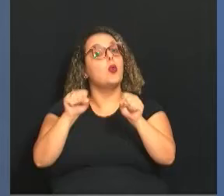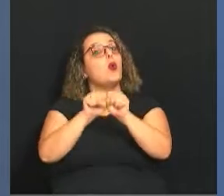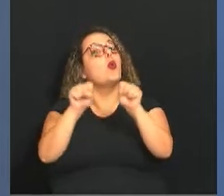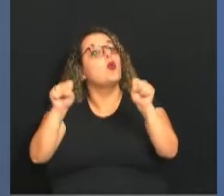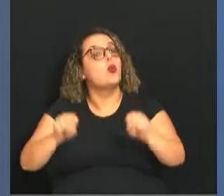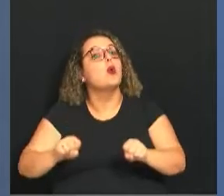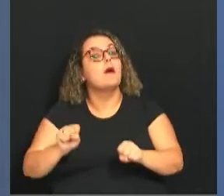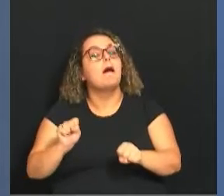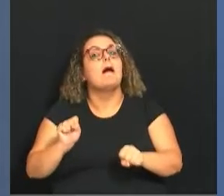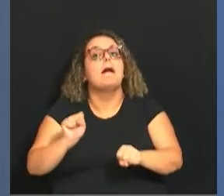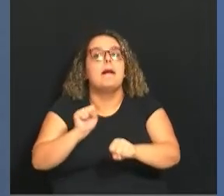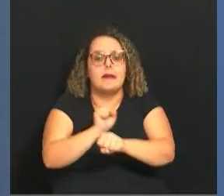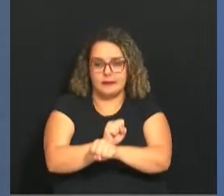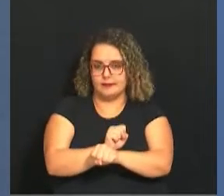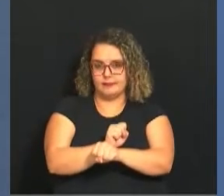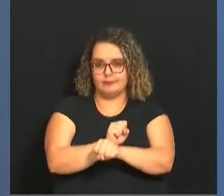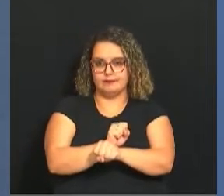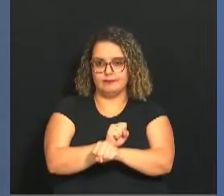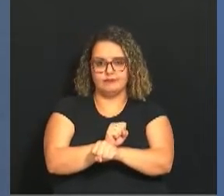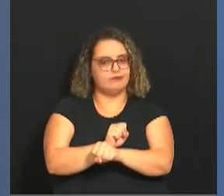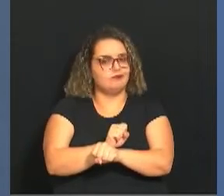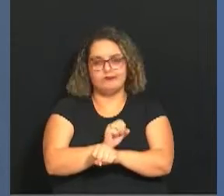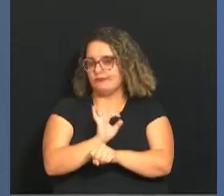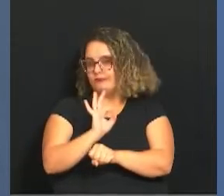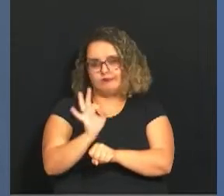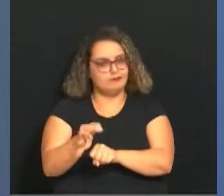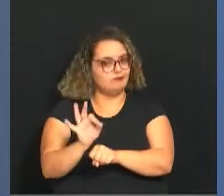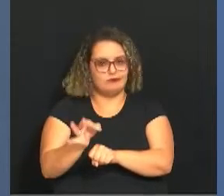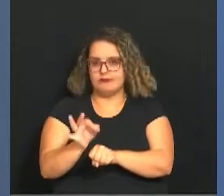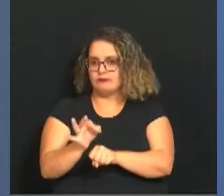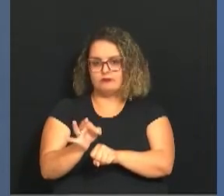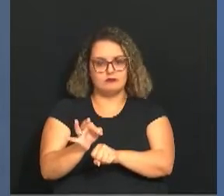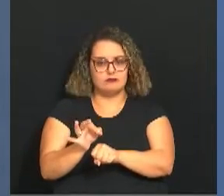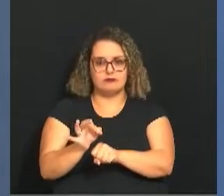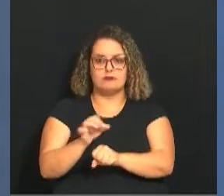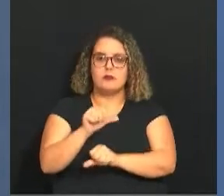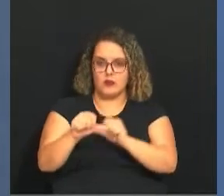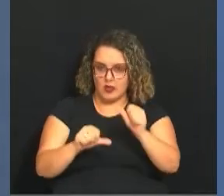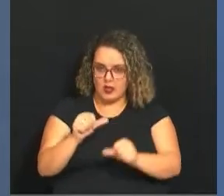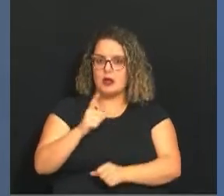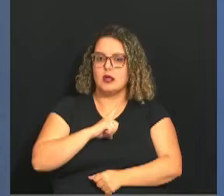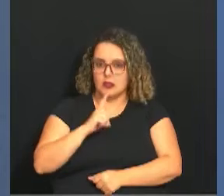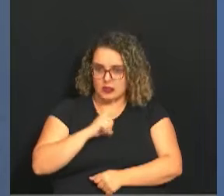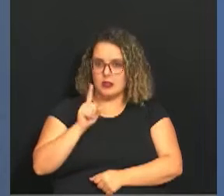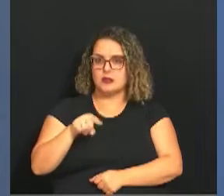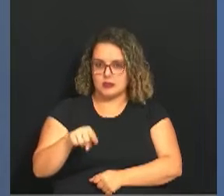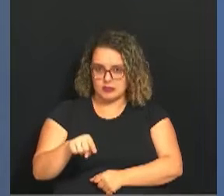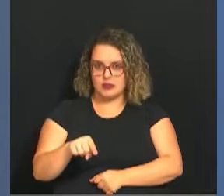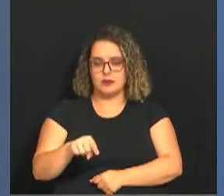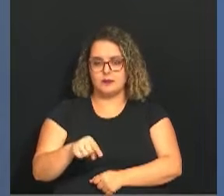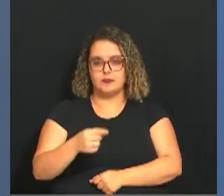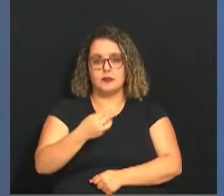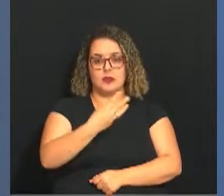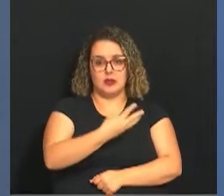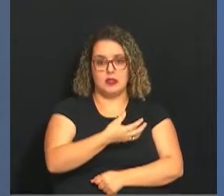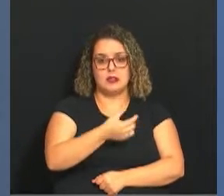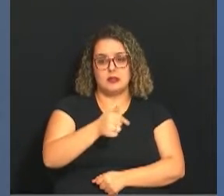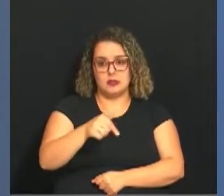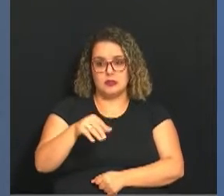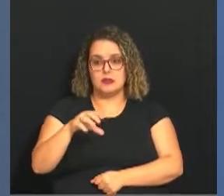está instável, com certeza esse número está subnotificado. Então, com esse número de